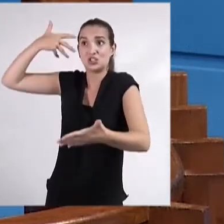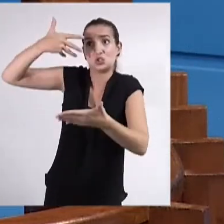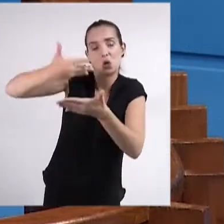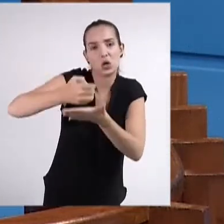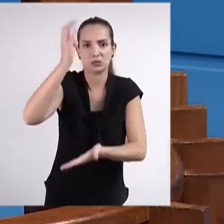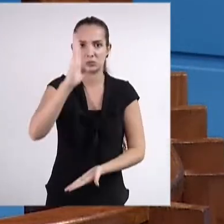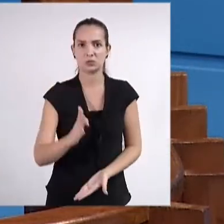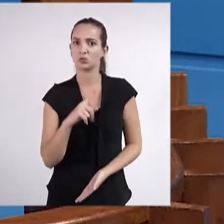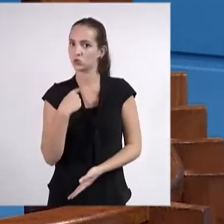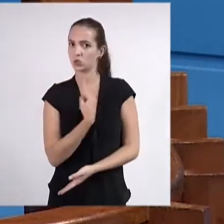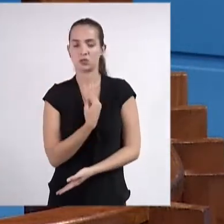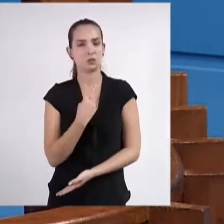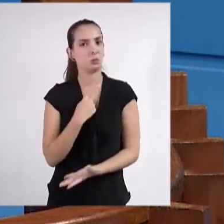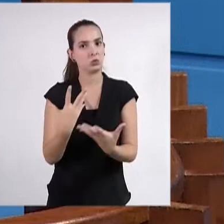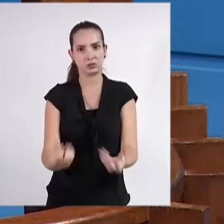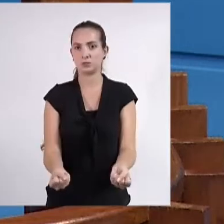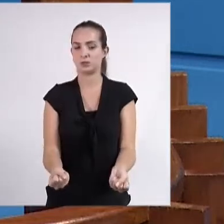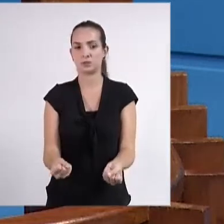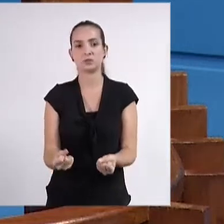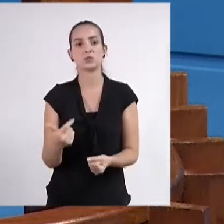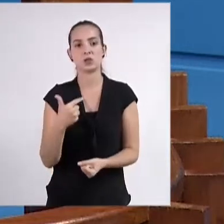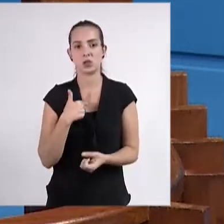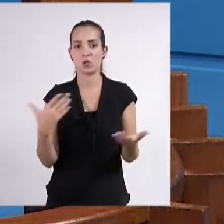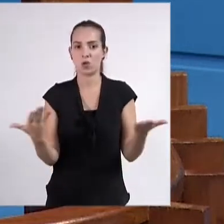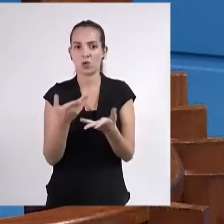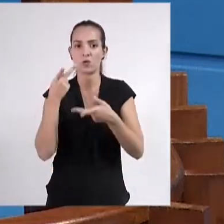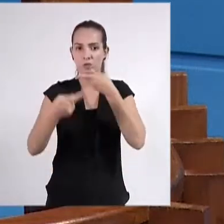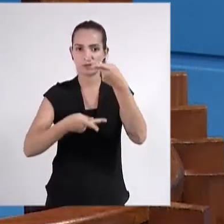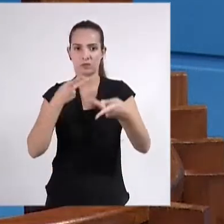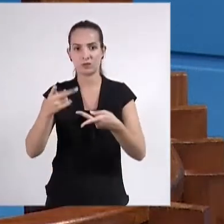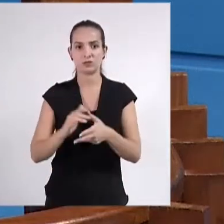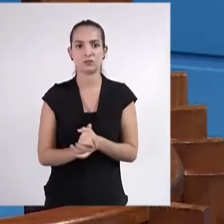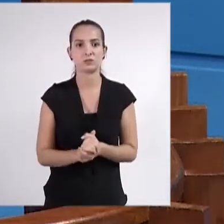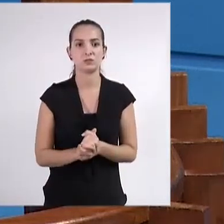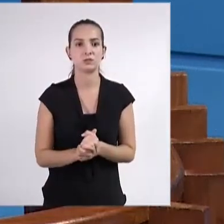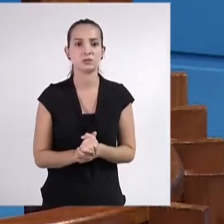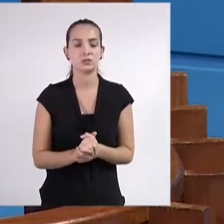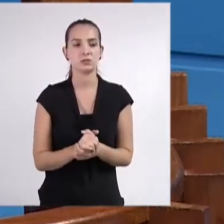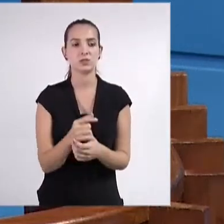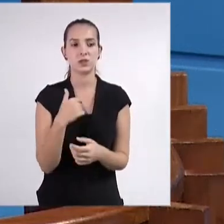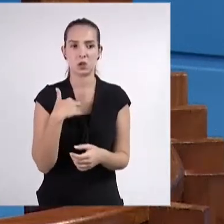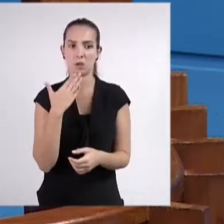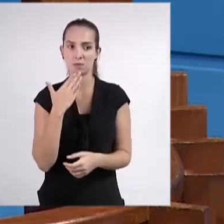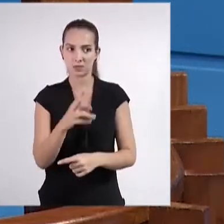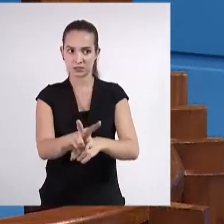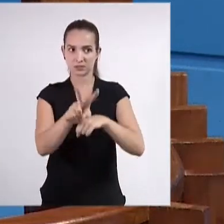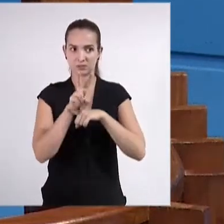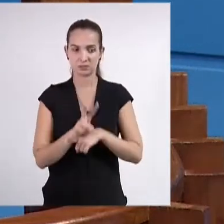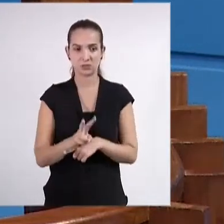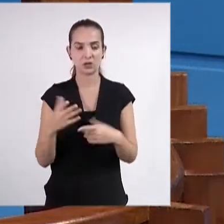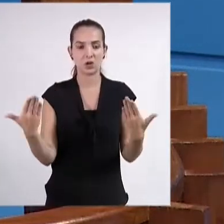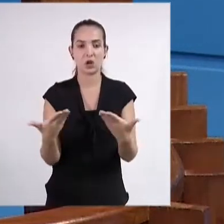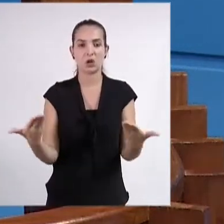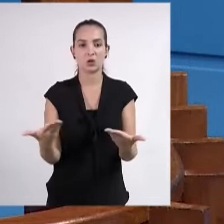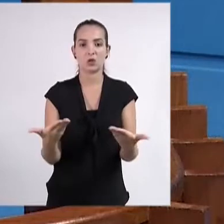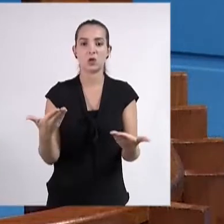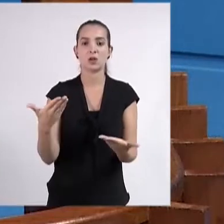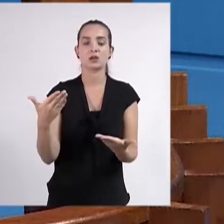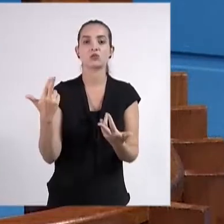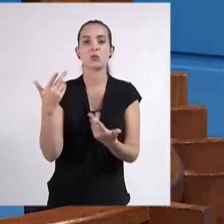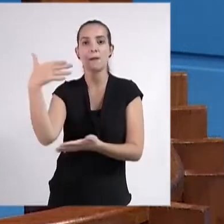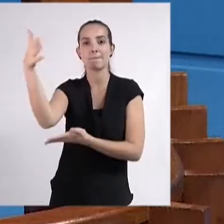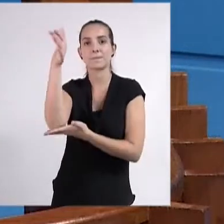nós não podemos admitir. Eu cito aqui e pego emprestada a bandeira do